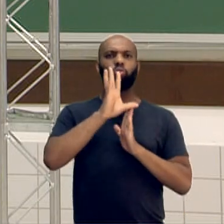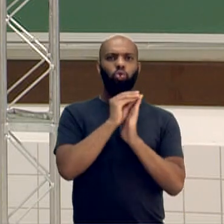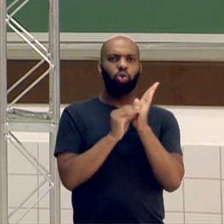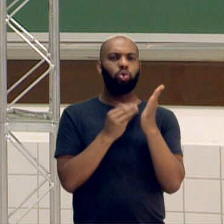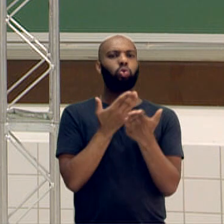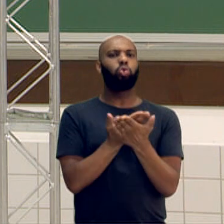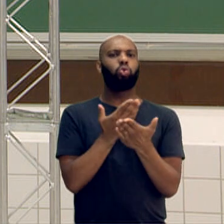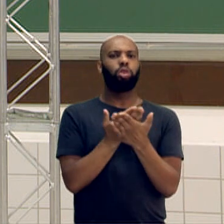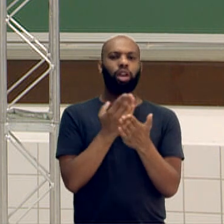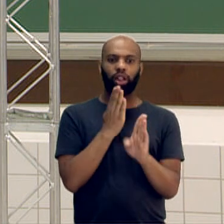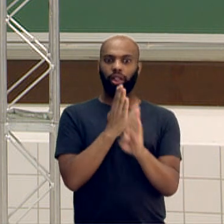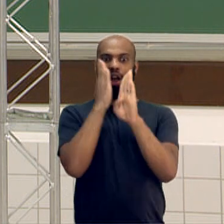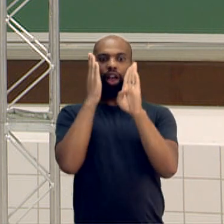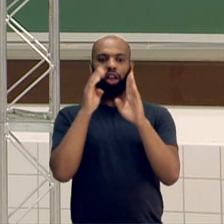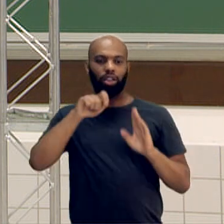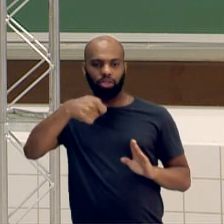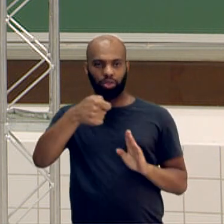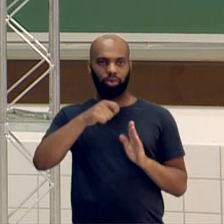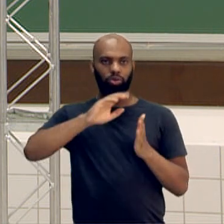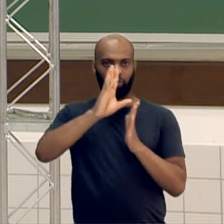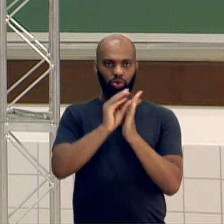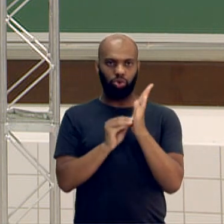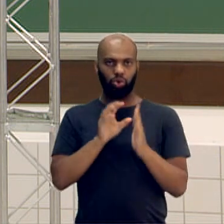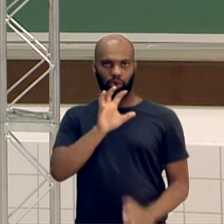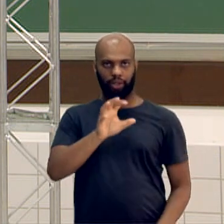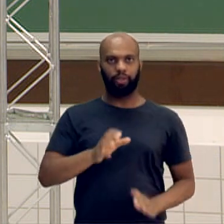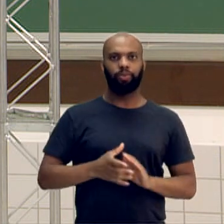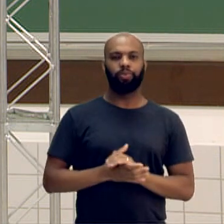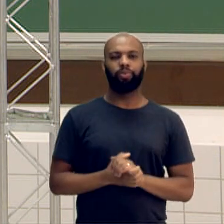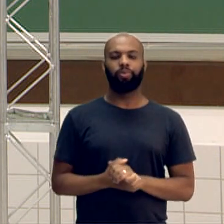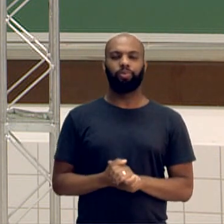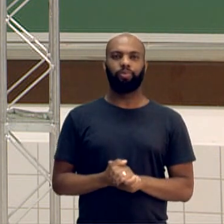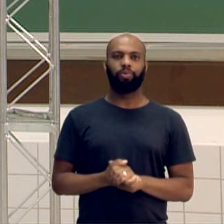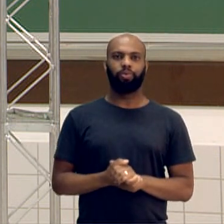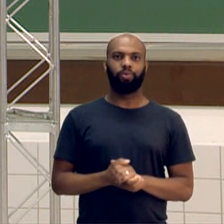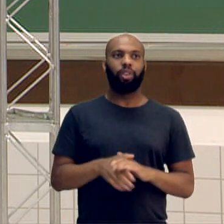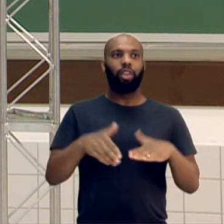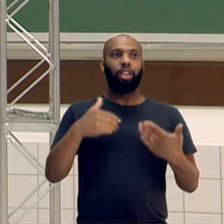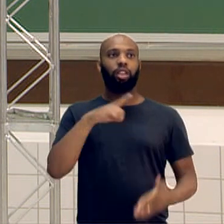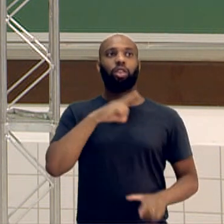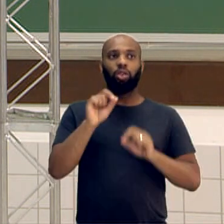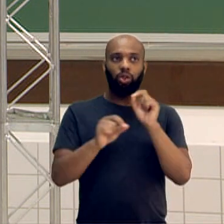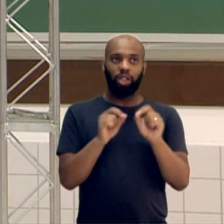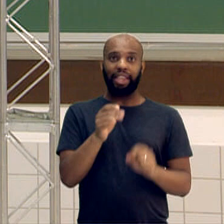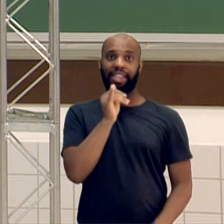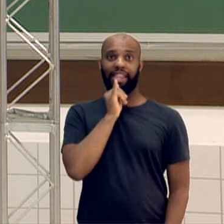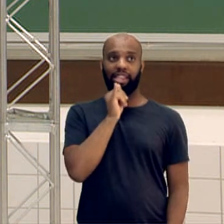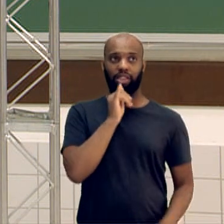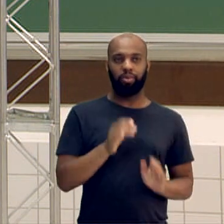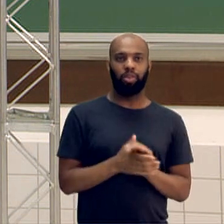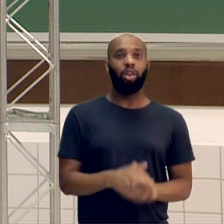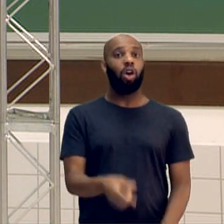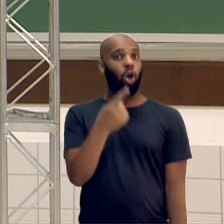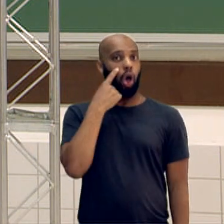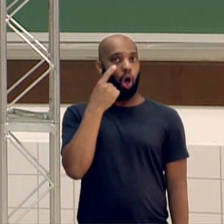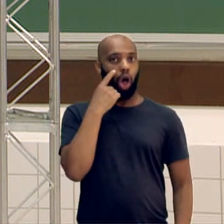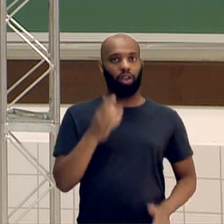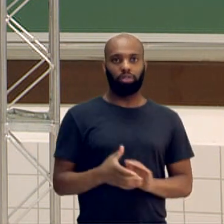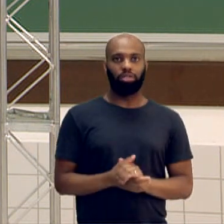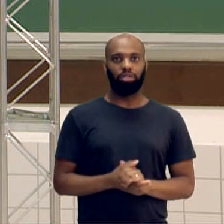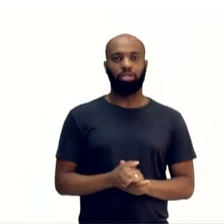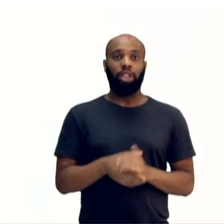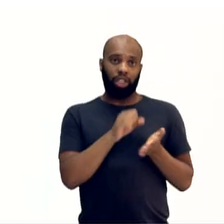a descobrir sobre esse conteúdo. Sendo assim, eu tenho agora um exemplo. Veja,